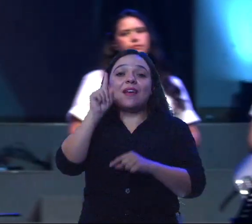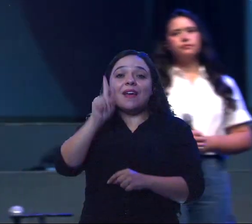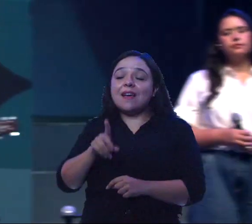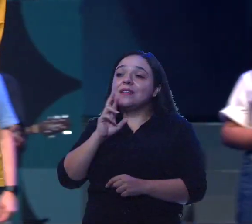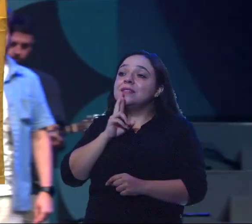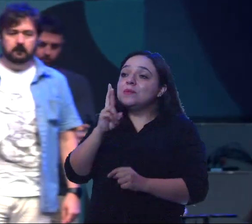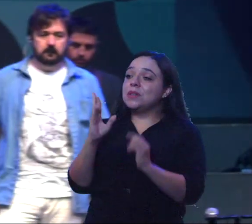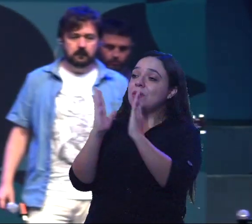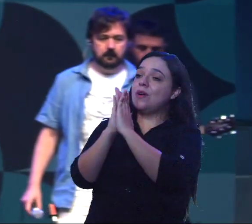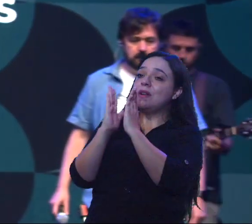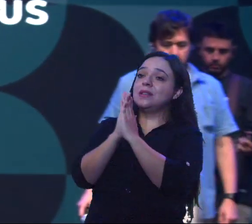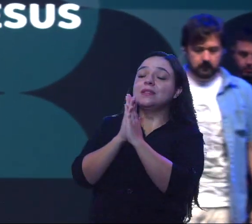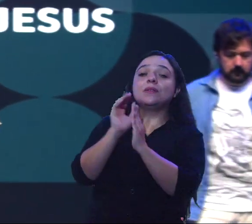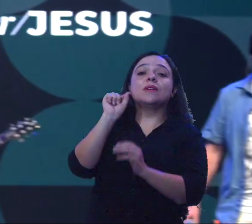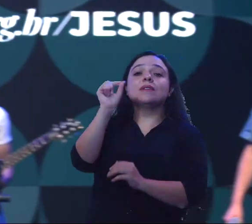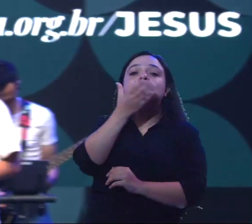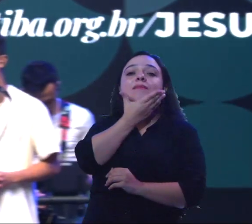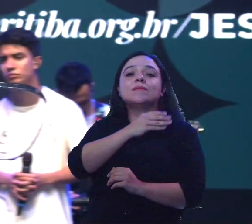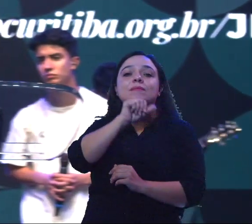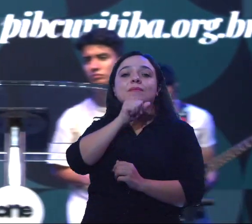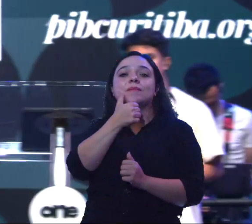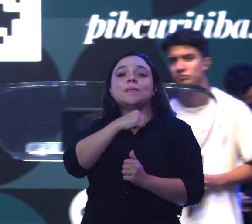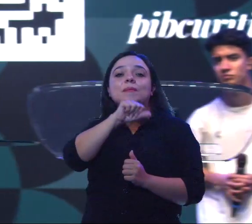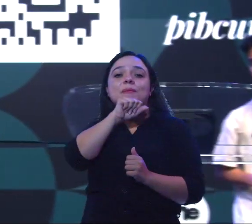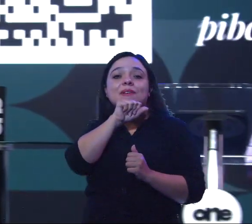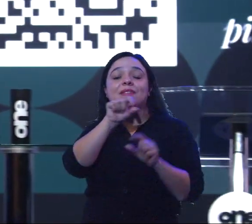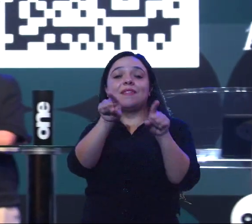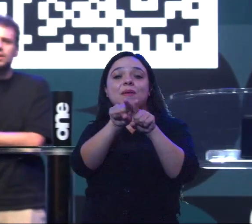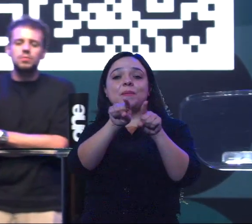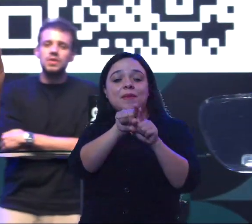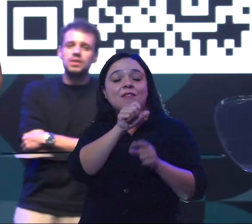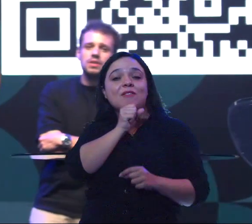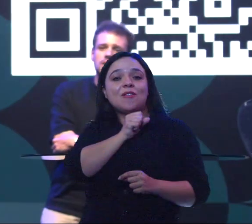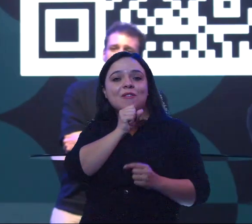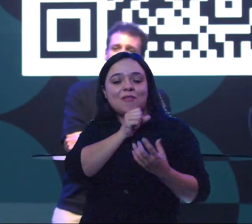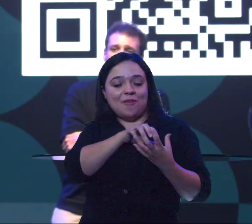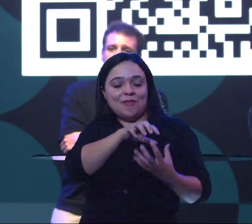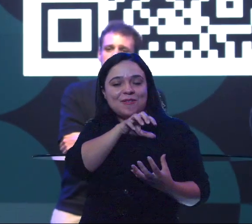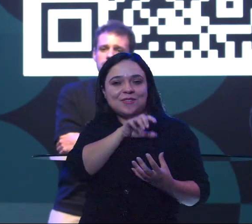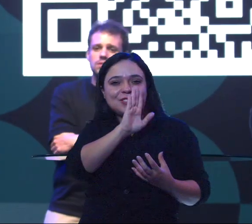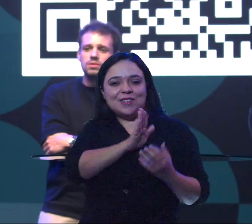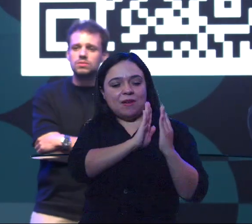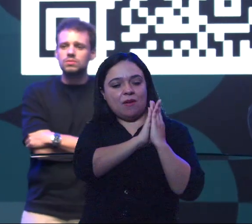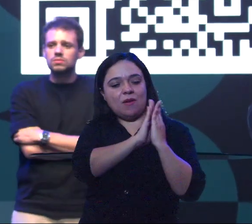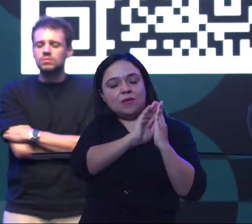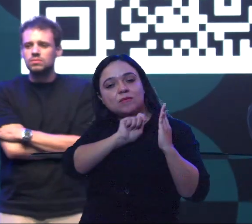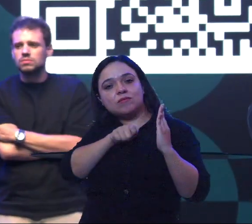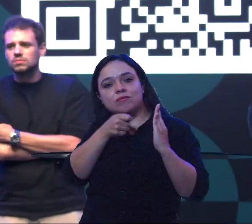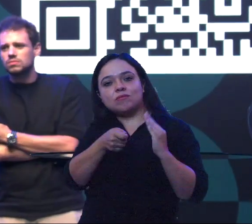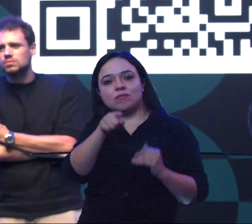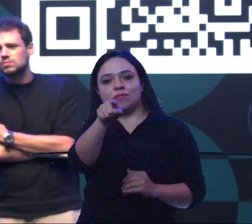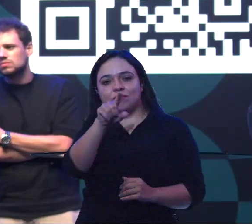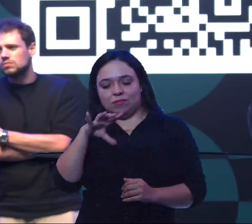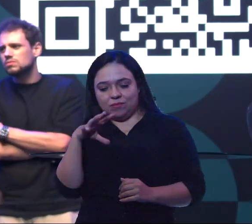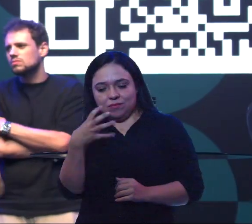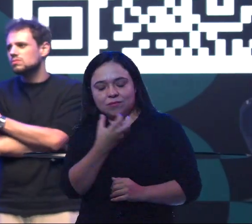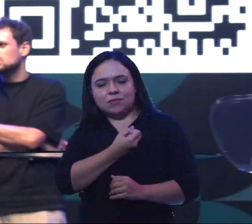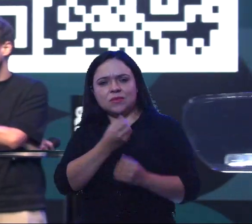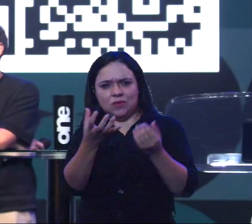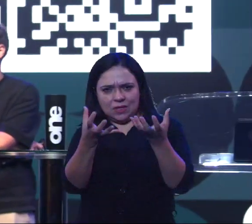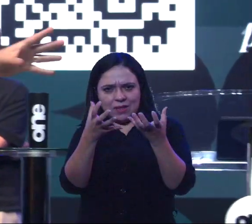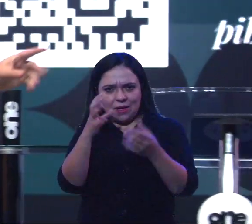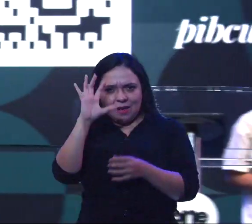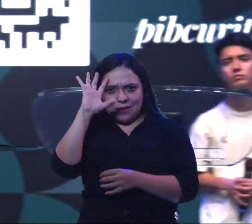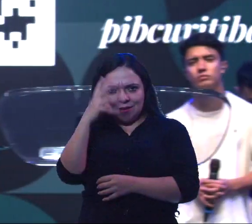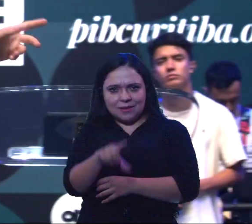resposta da oração dos seus pais, de avós e pessoas que oraram pela tua vida no passado. E se você quer tomar essa decisão, eu quero convidar